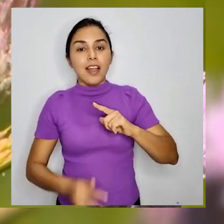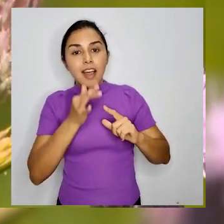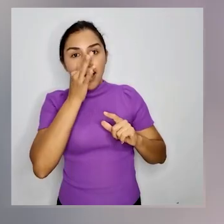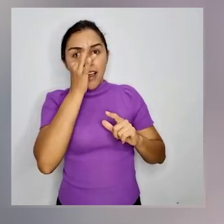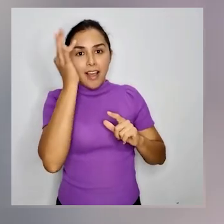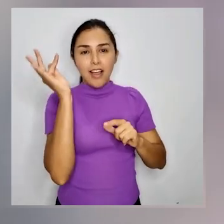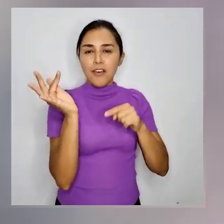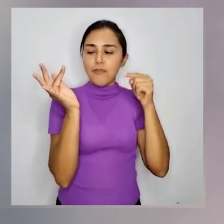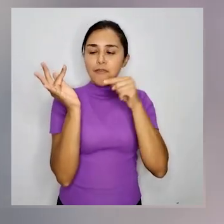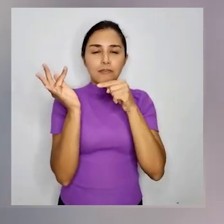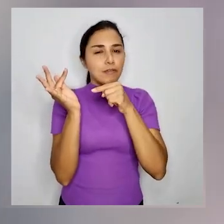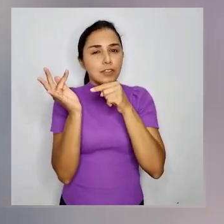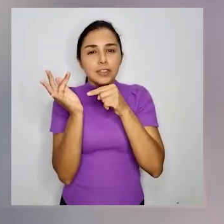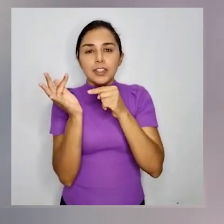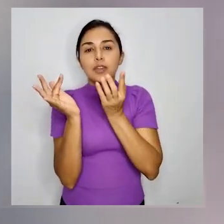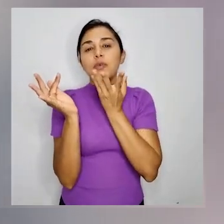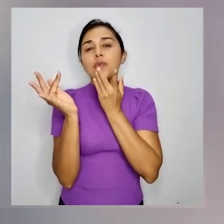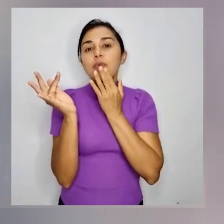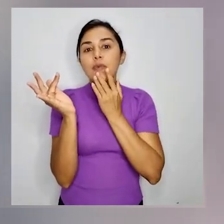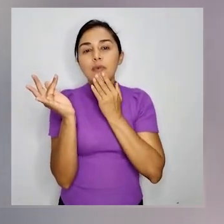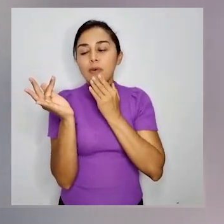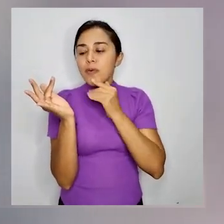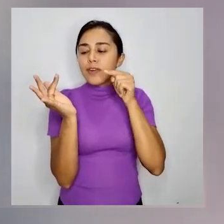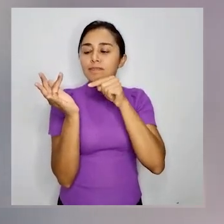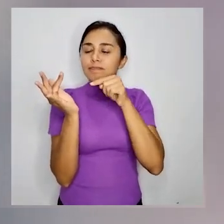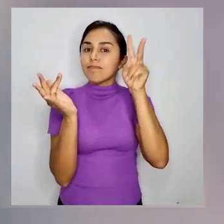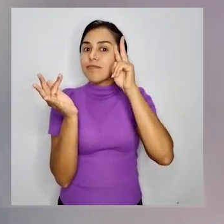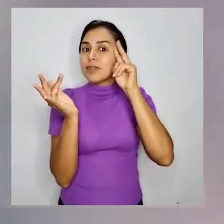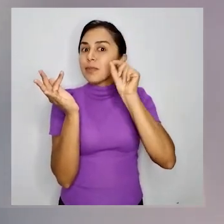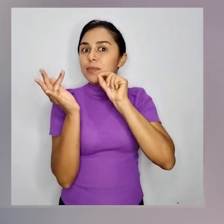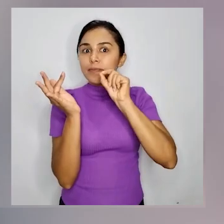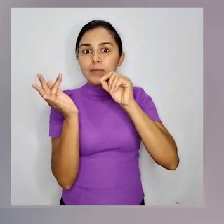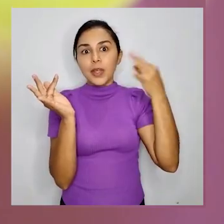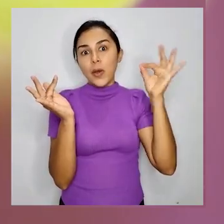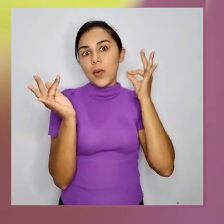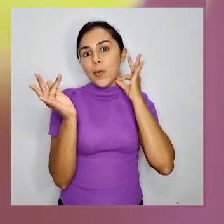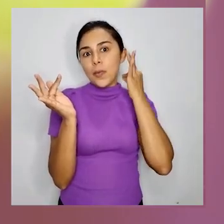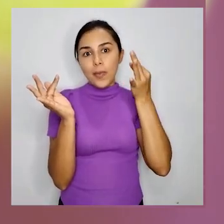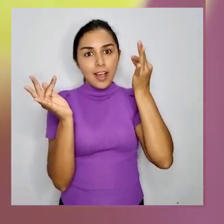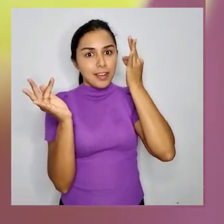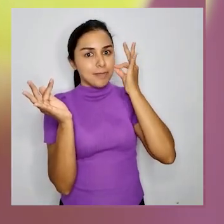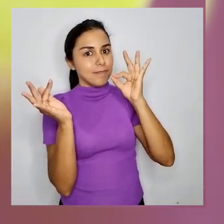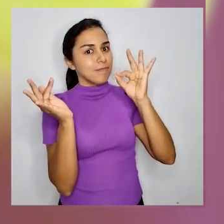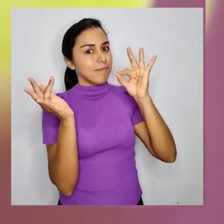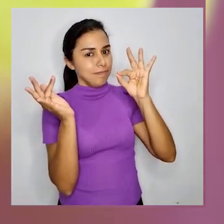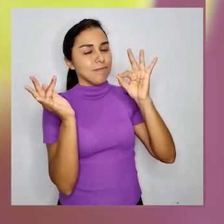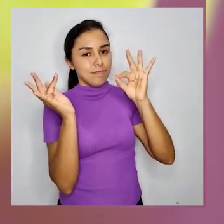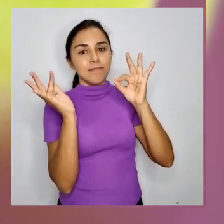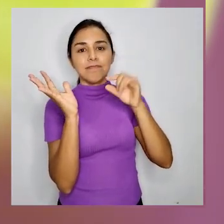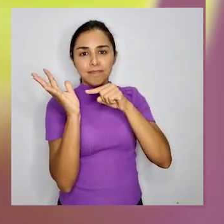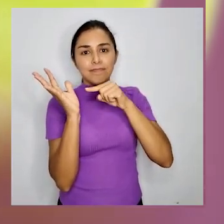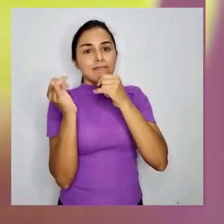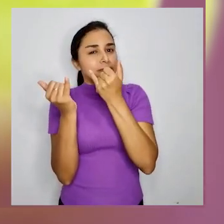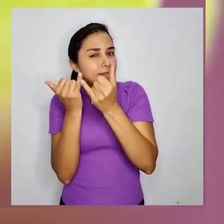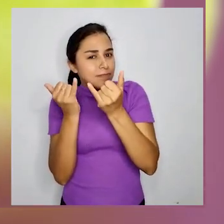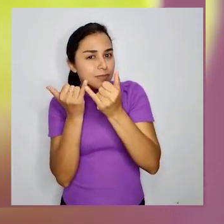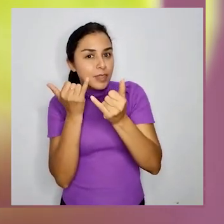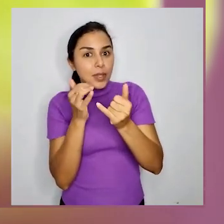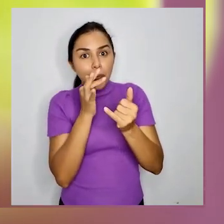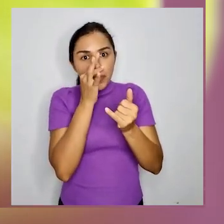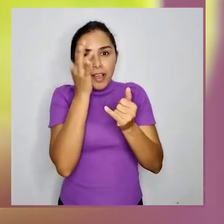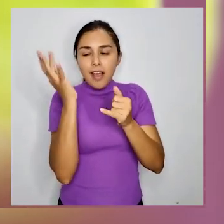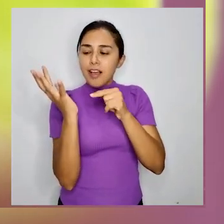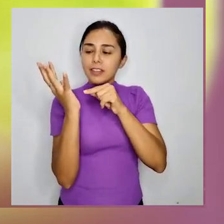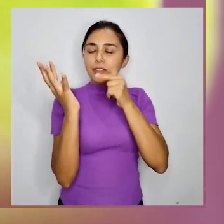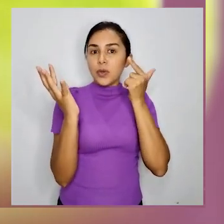da orquídea zangão. Suas cores e textura lembram o corpo das fêmeas de certas espécies de abelhas. A